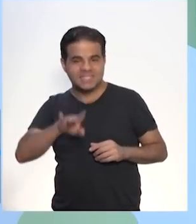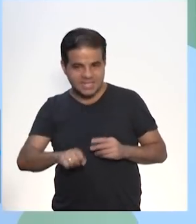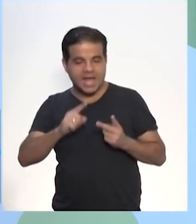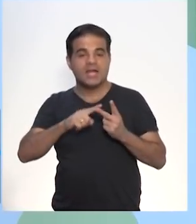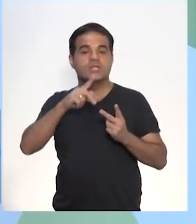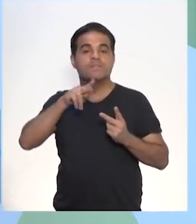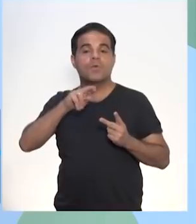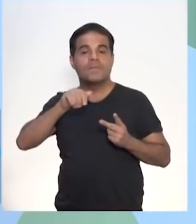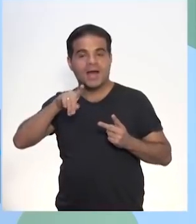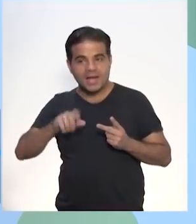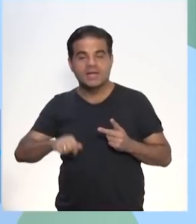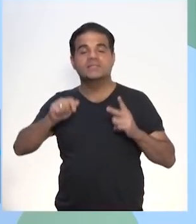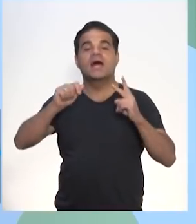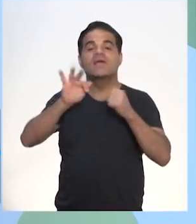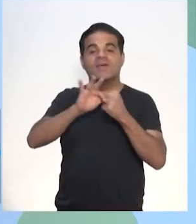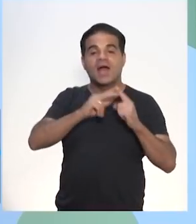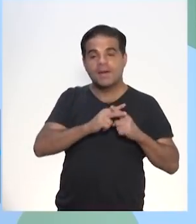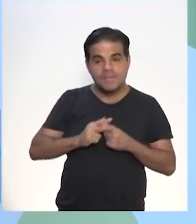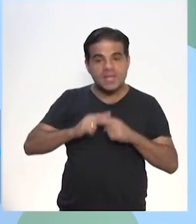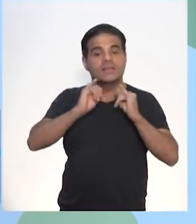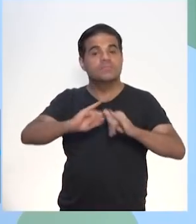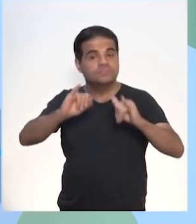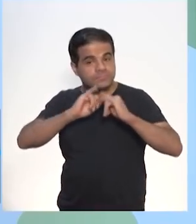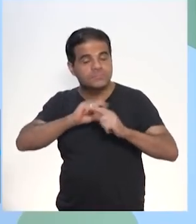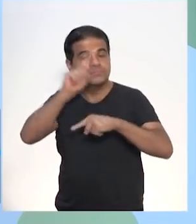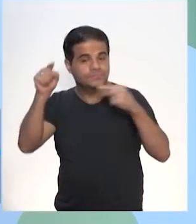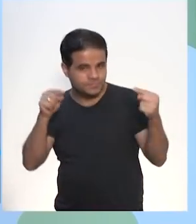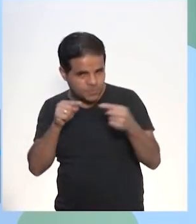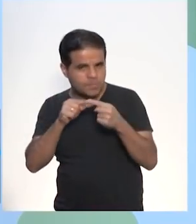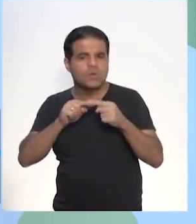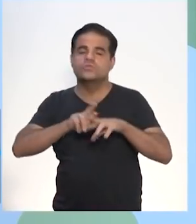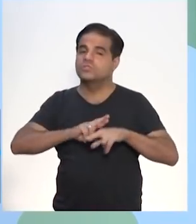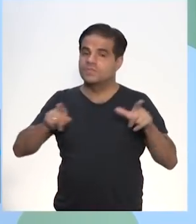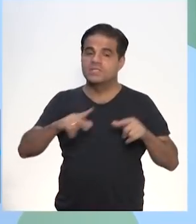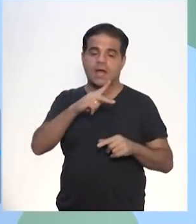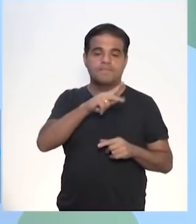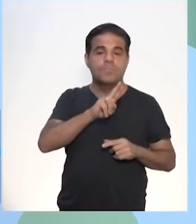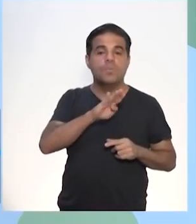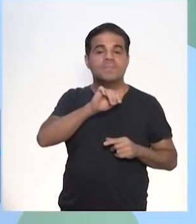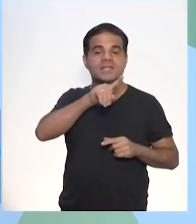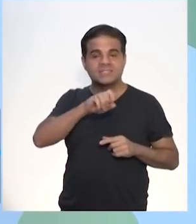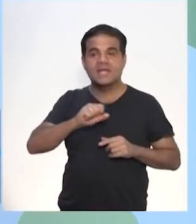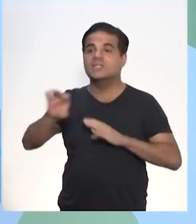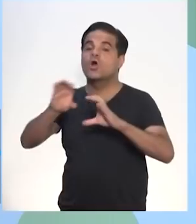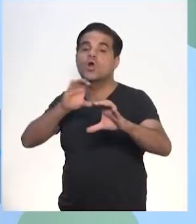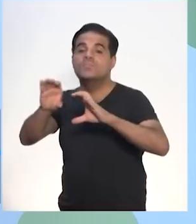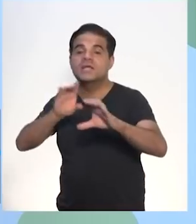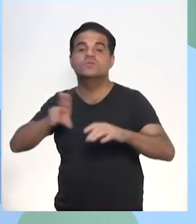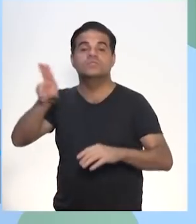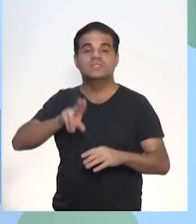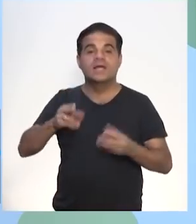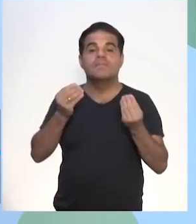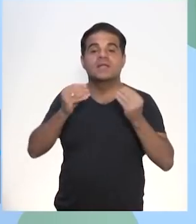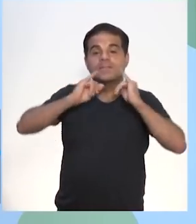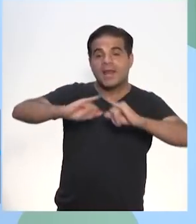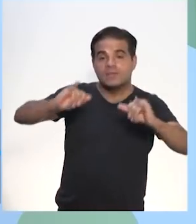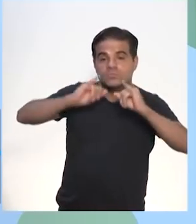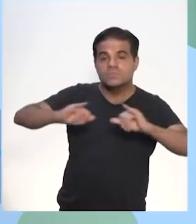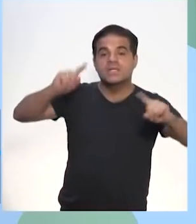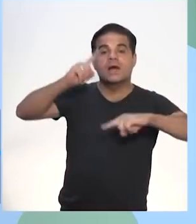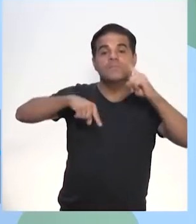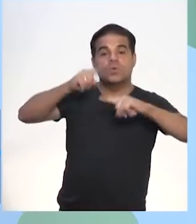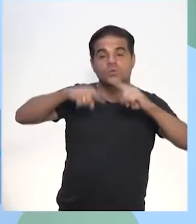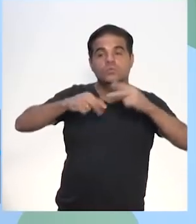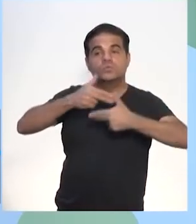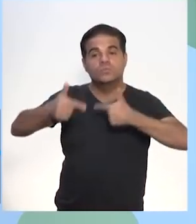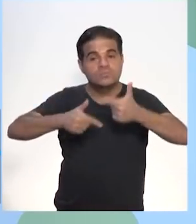ferramentas promocionais, mas possuem propósitos diferentes. A publicidade é a comunicação utilizada para anunciar um produto ou